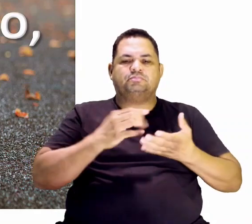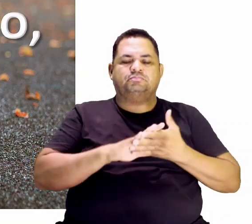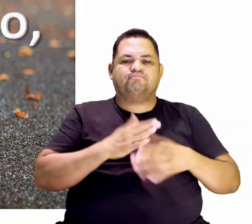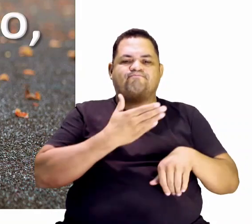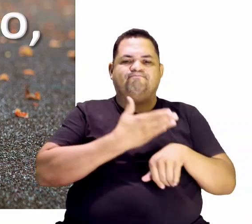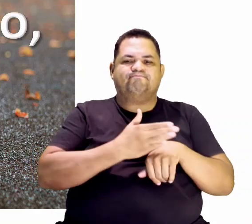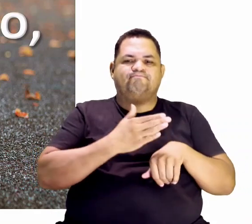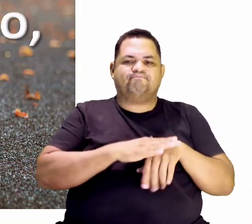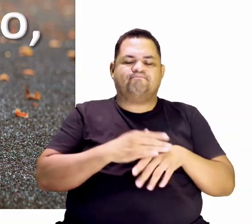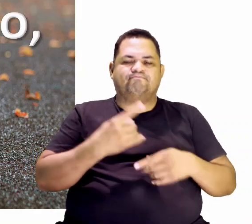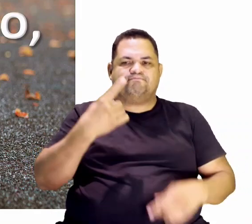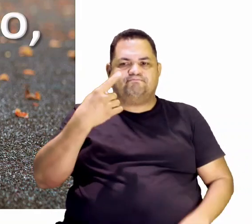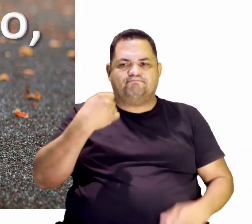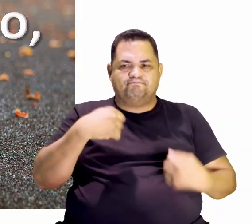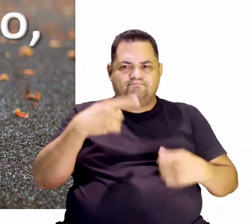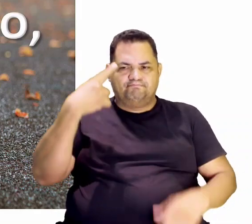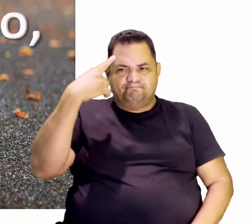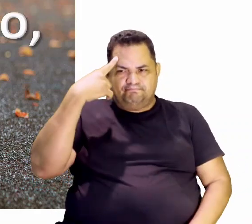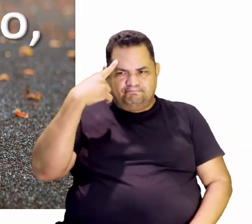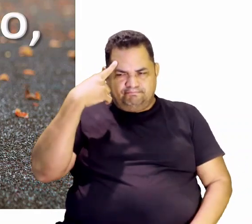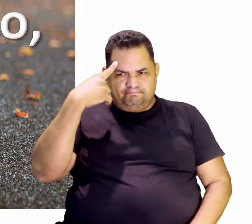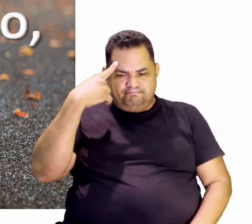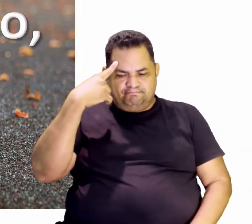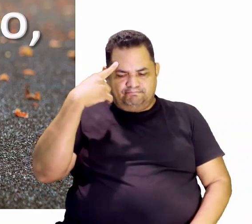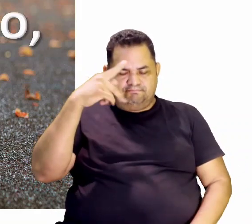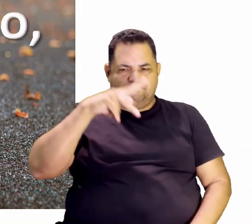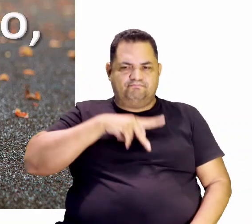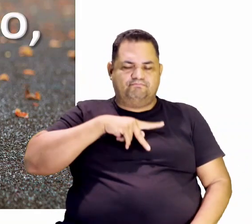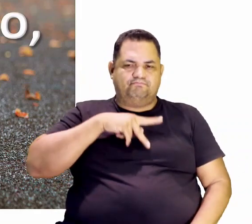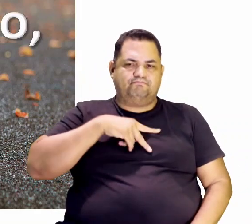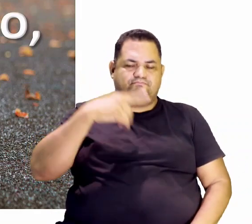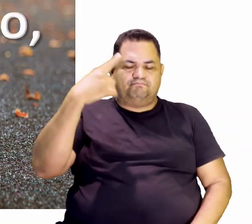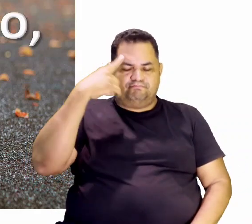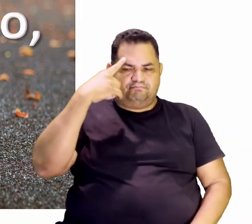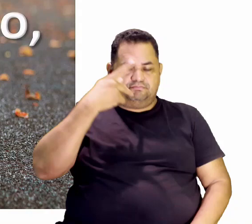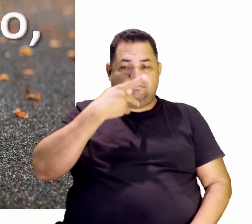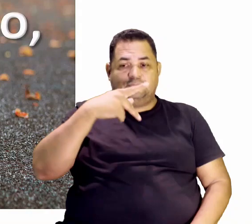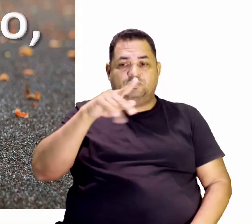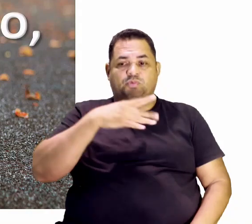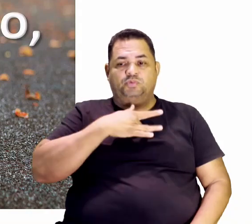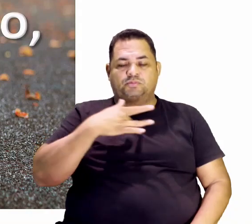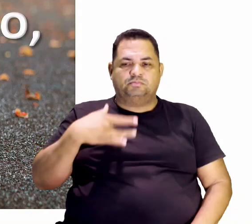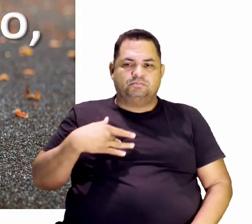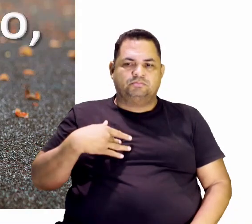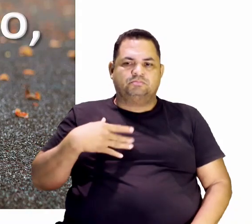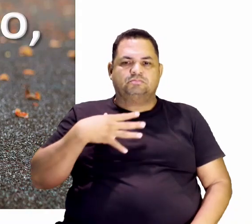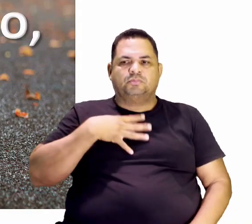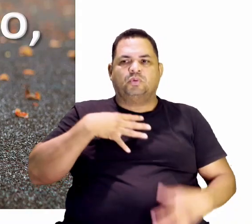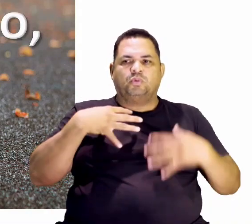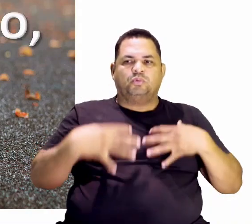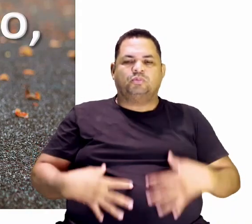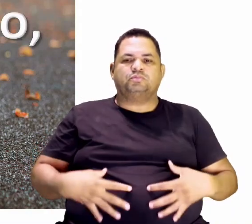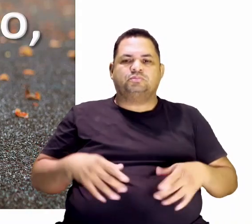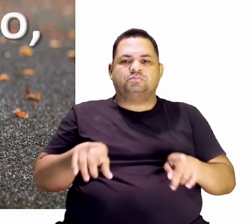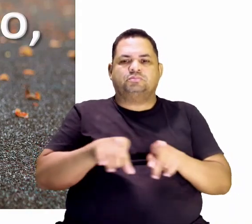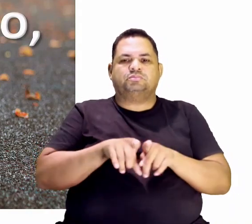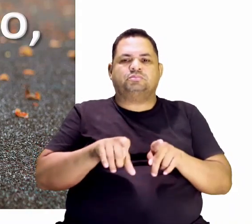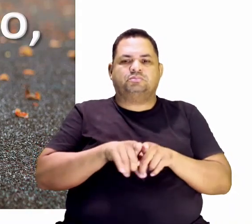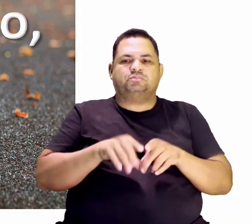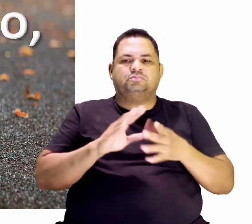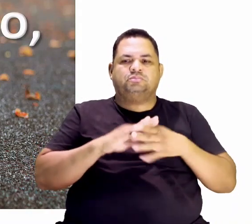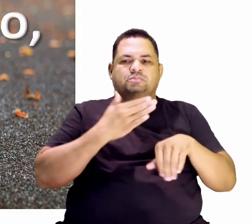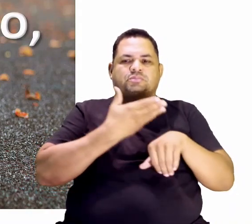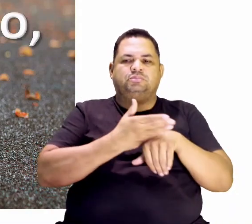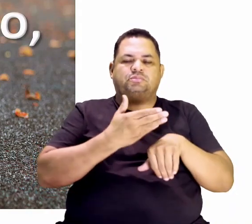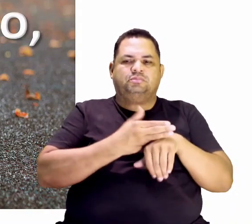você precisa pensar em você, você precisa pensar na sua saúde, no seu corpo e logo você precisa se exercitar,